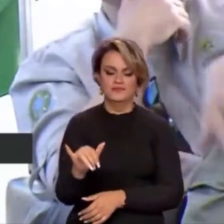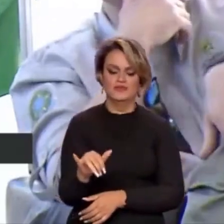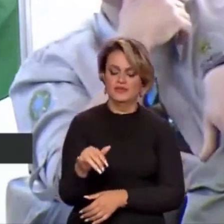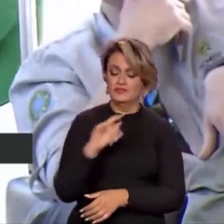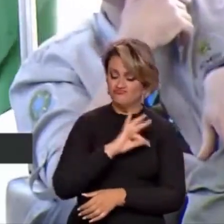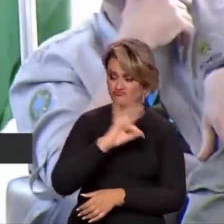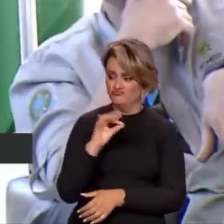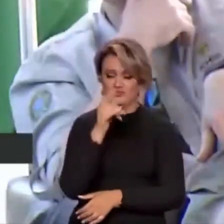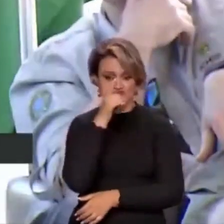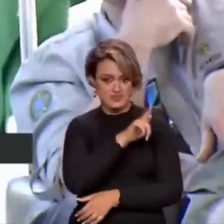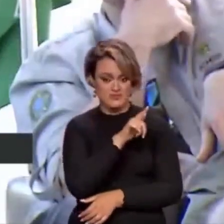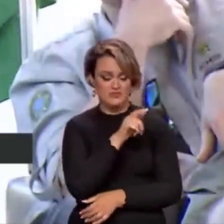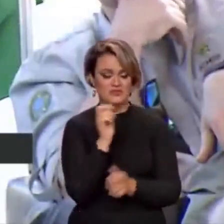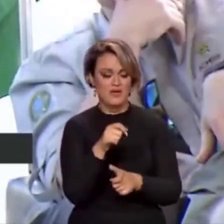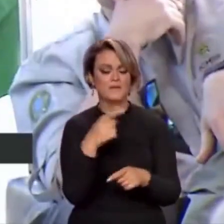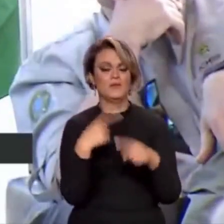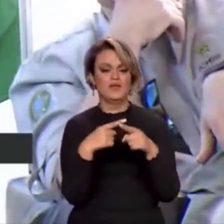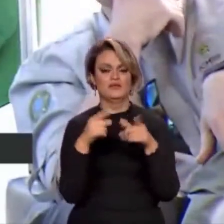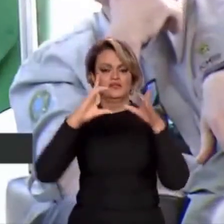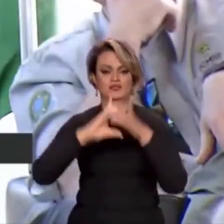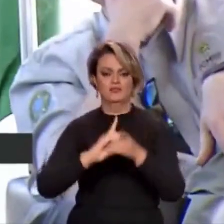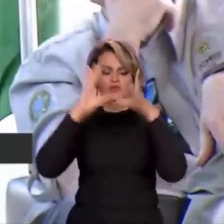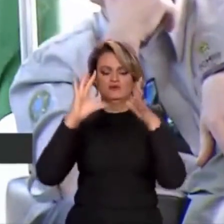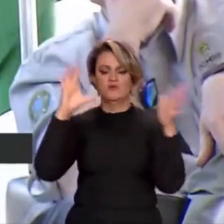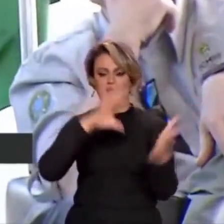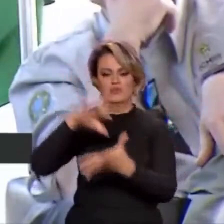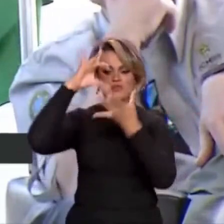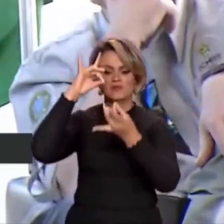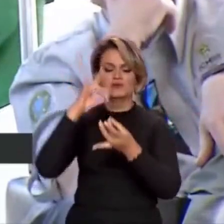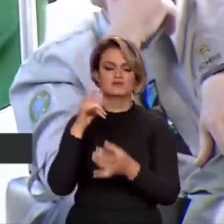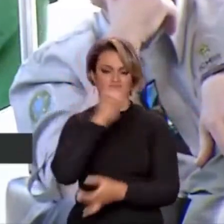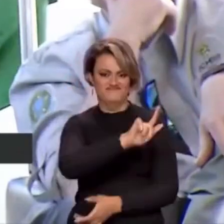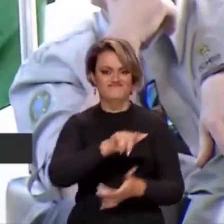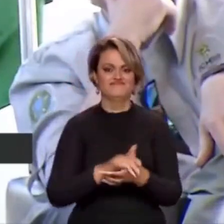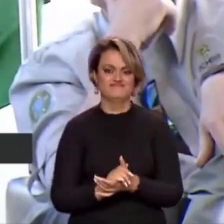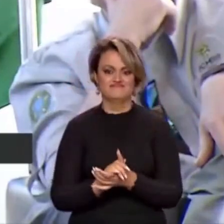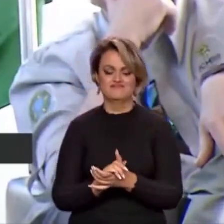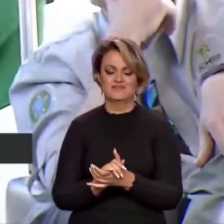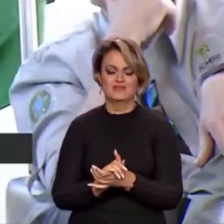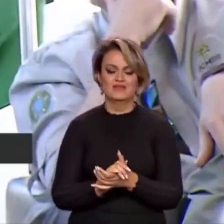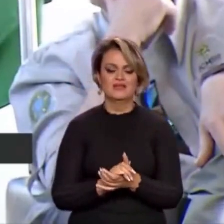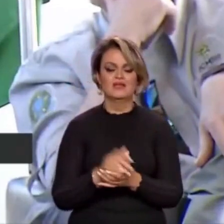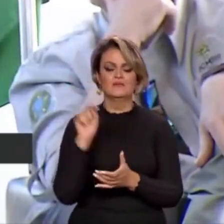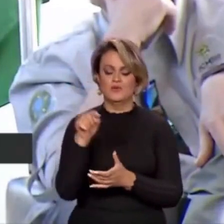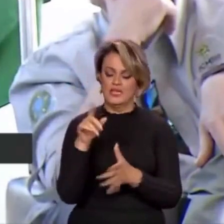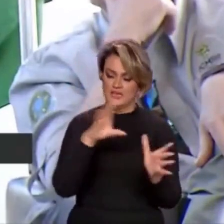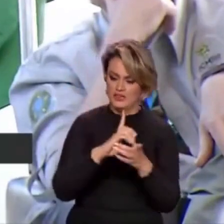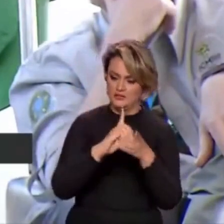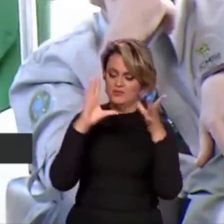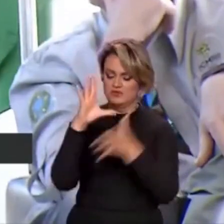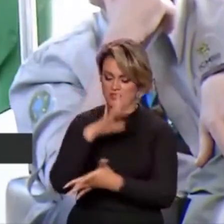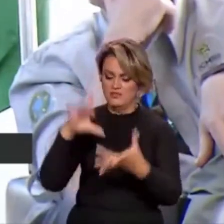Só é possível porque a democracia venceu. Só é possível porque na democracia